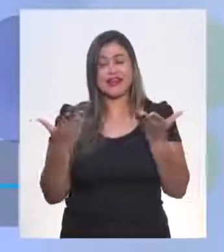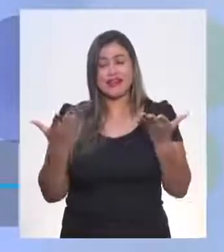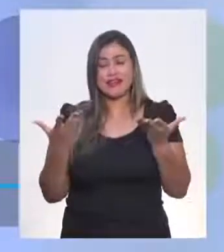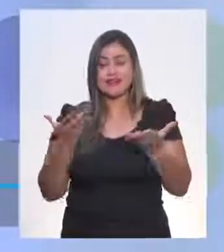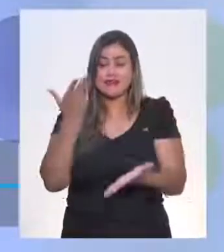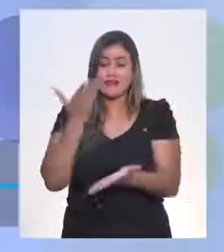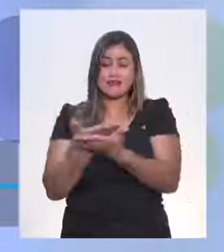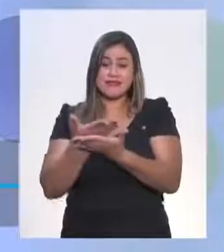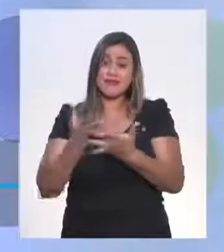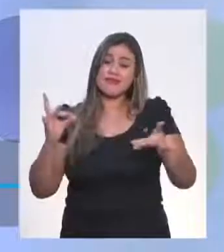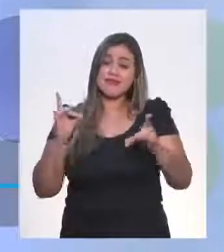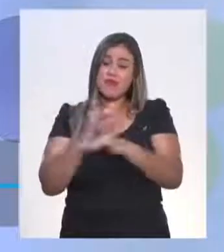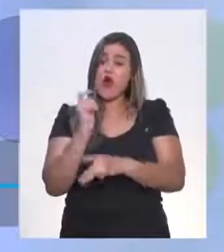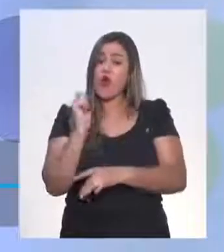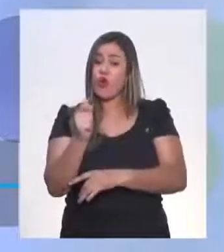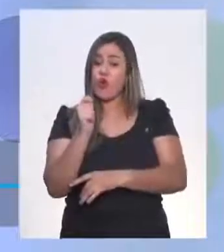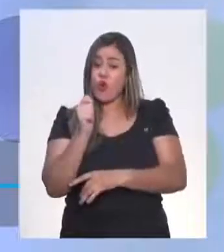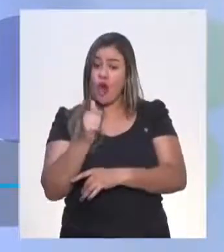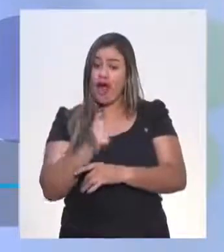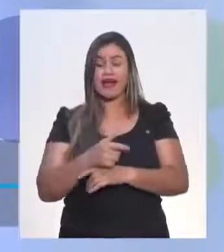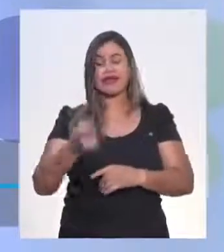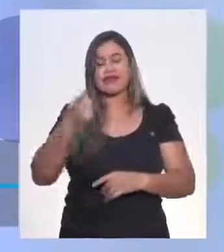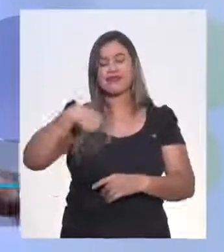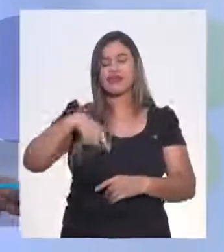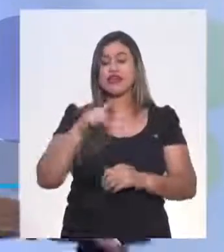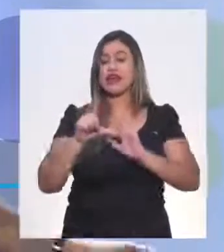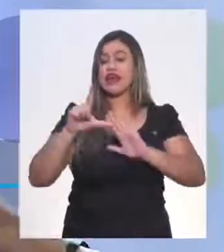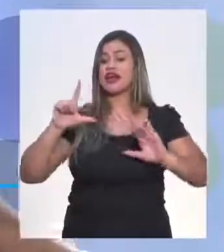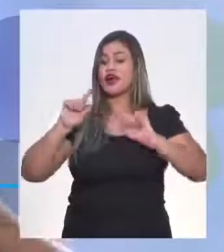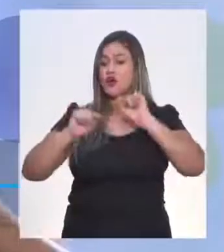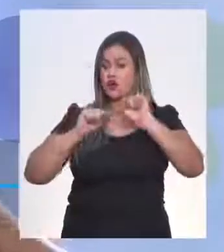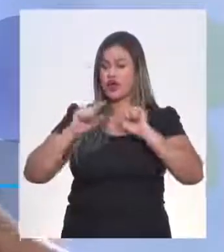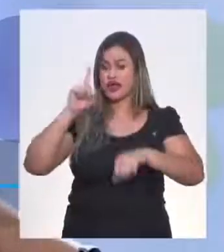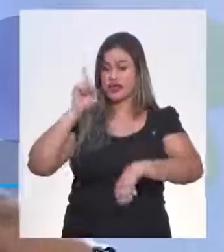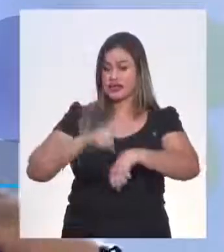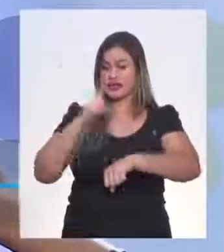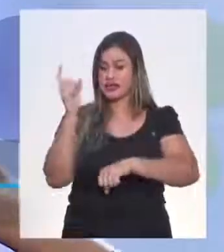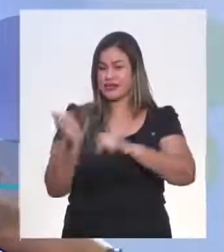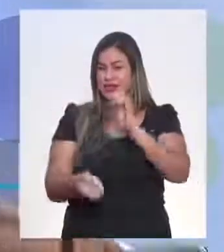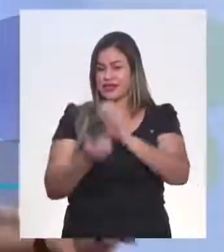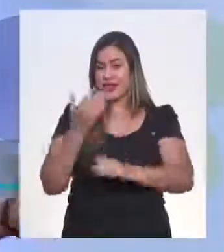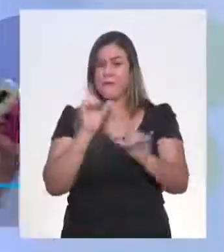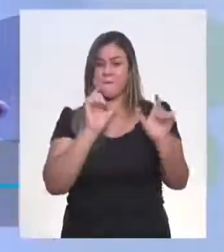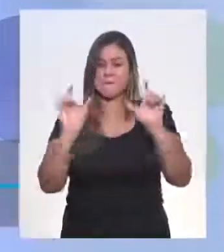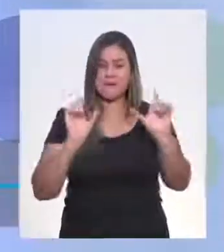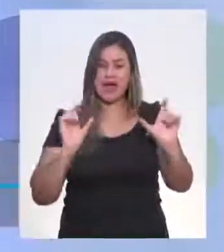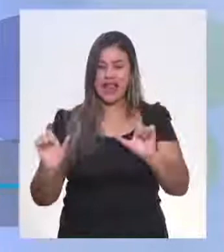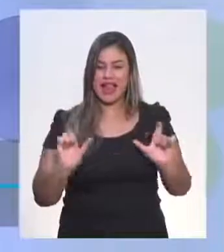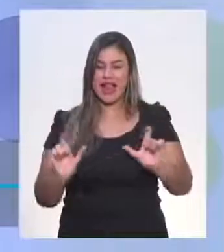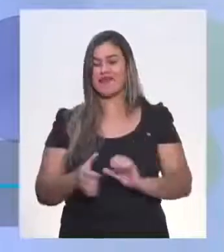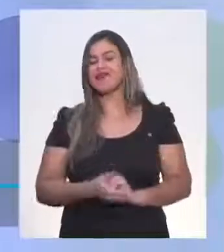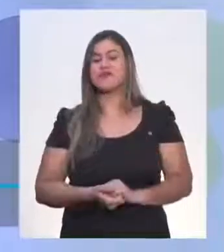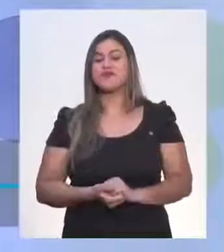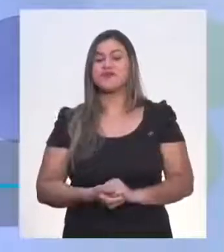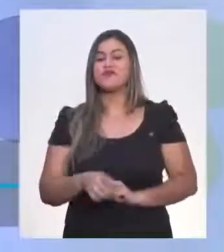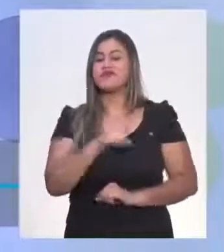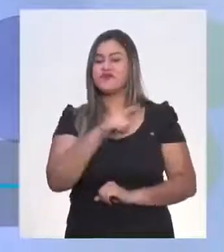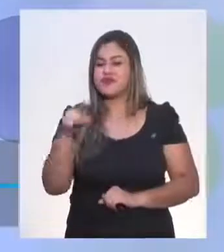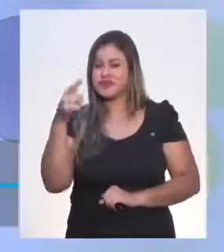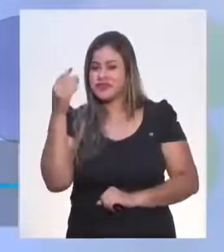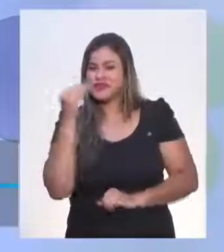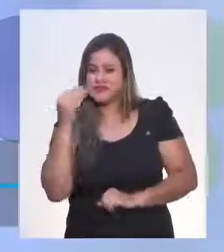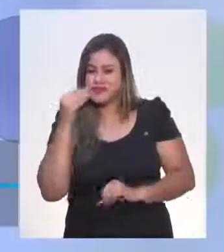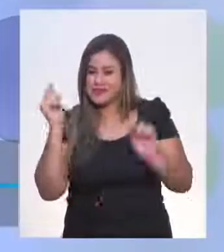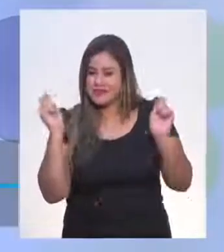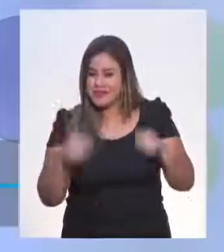sala que tá chegando no final mas antes do final que tal a gente ir para mais um improviso uma das palavras vamos ver se alguém aí que que você acha turma